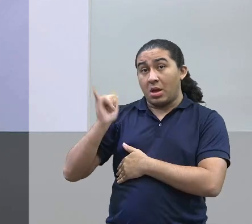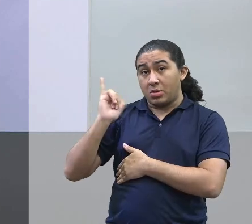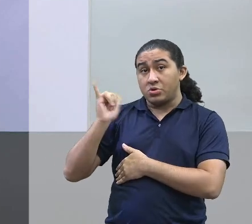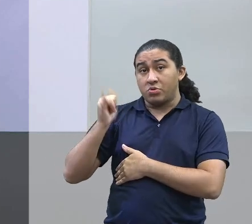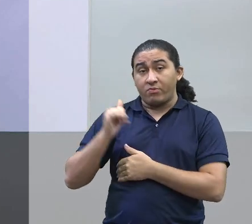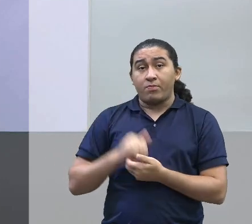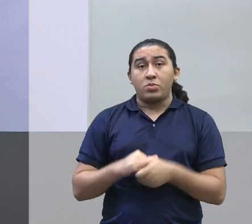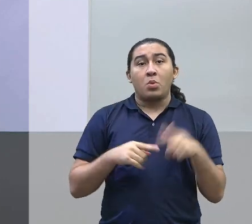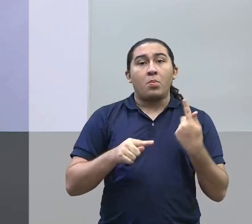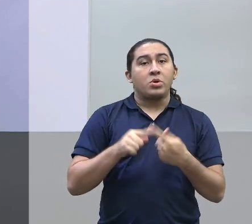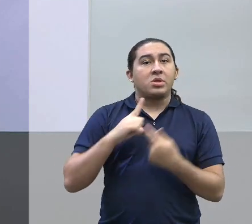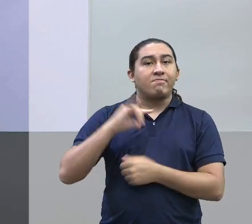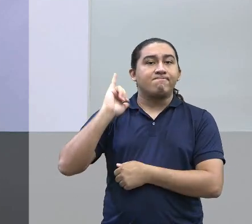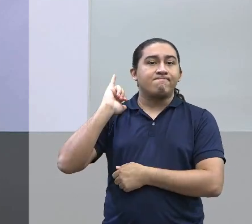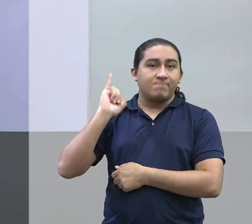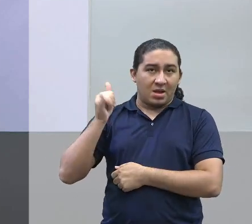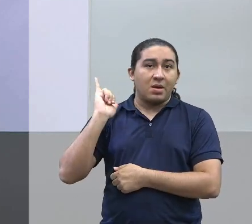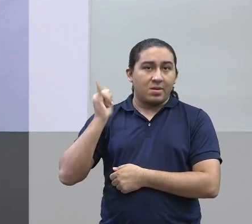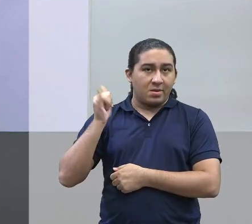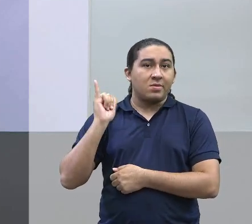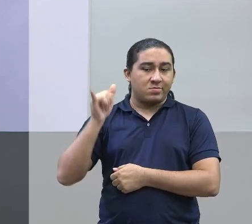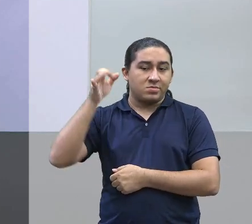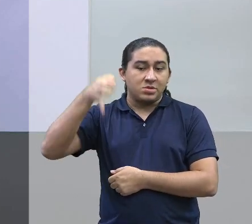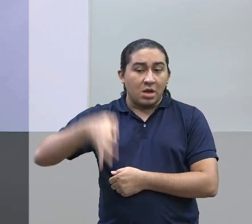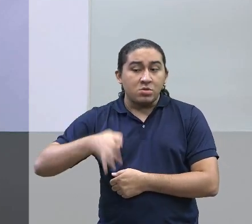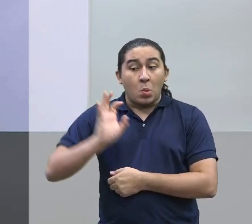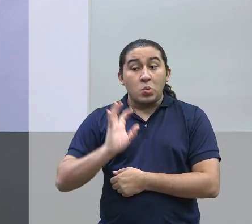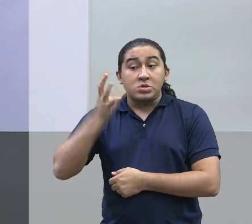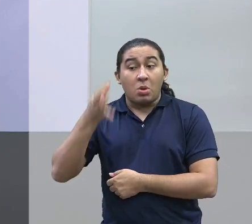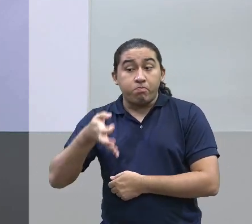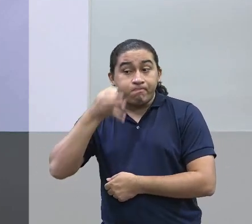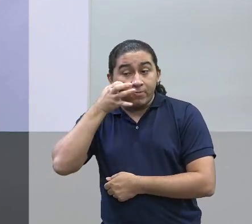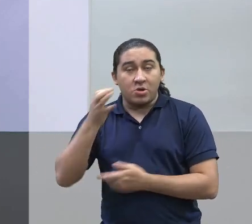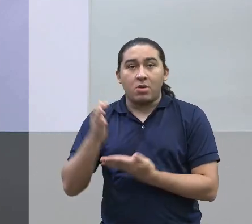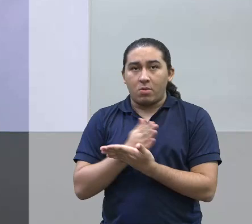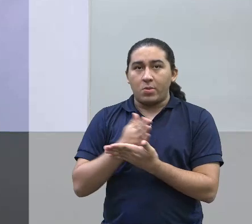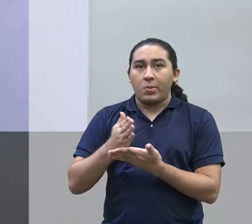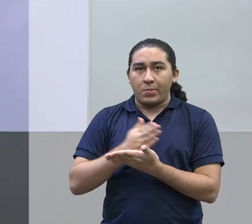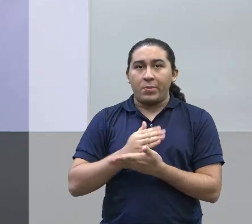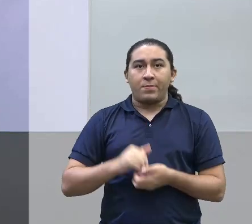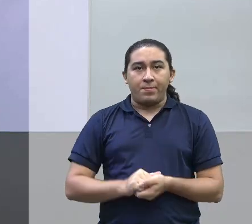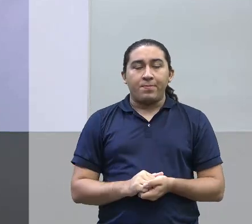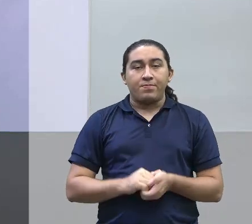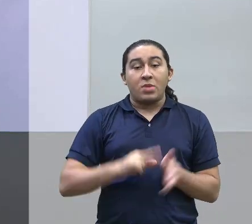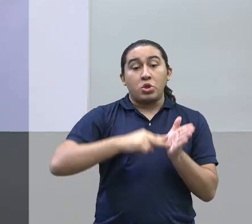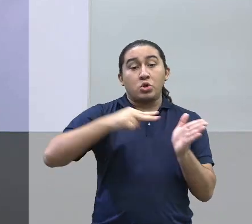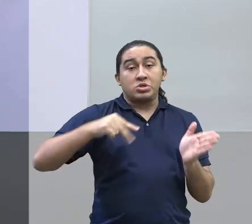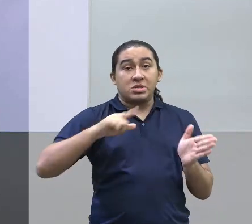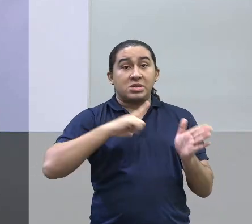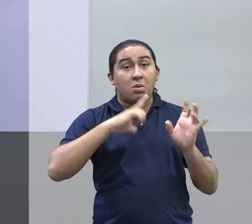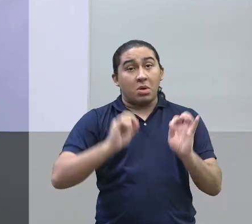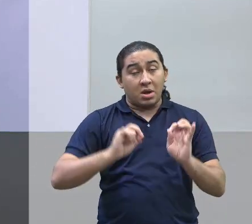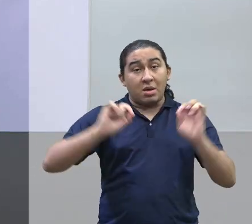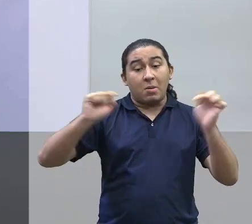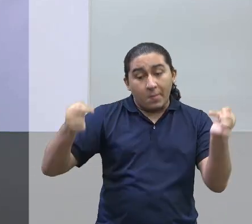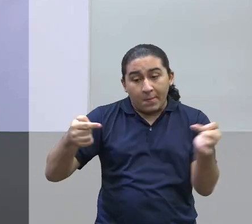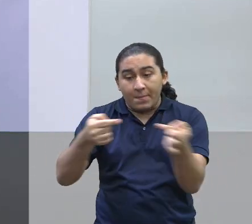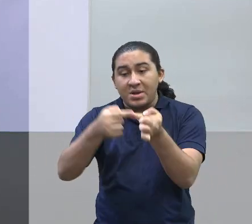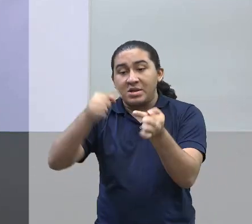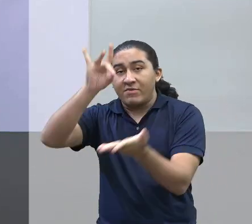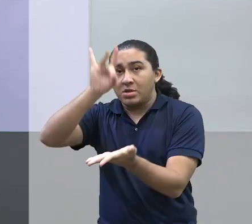está narrando um acontecimento. A notícia tem o compromisso com a verdade